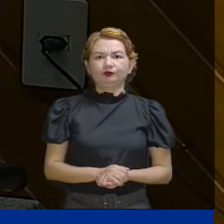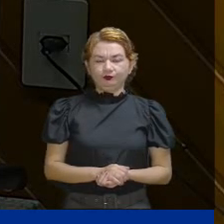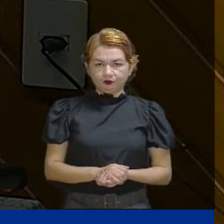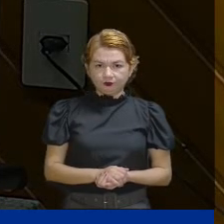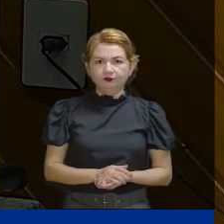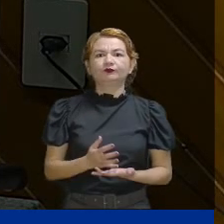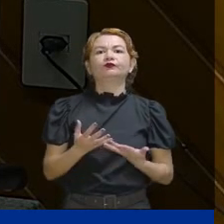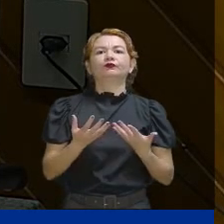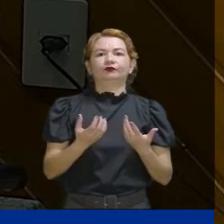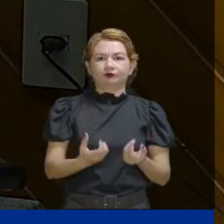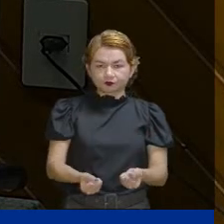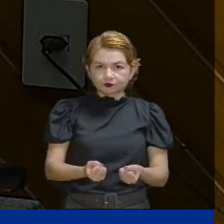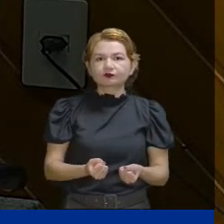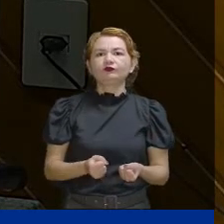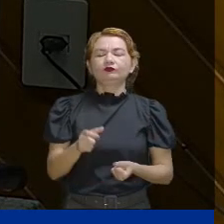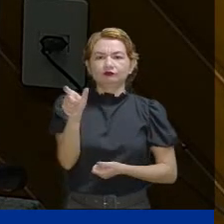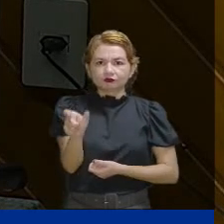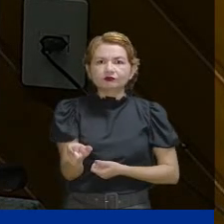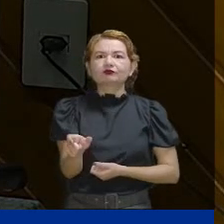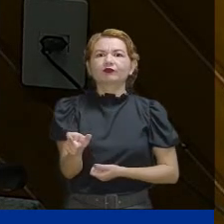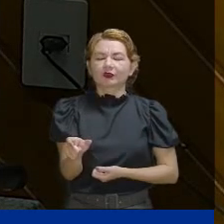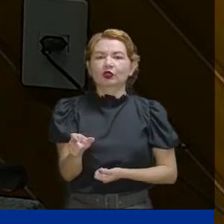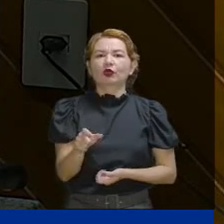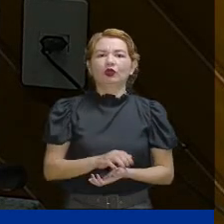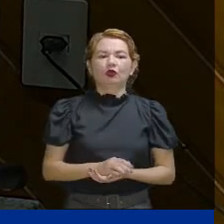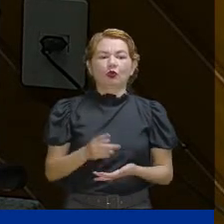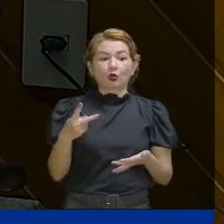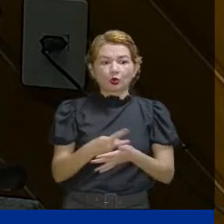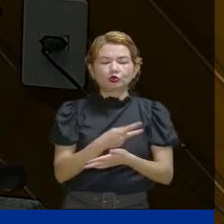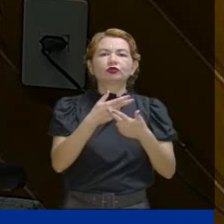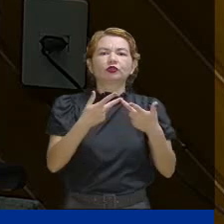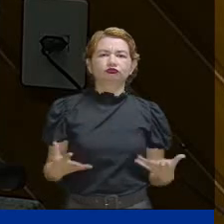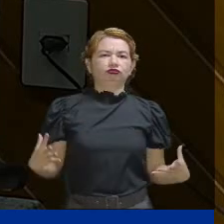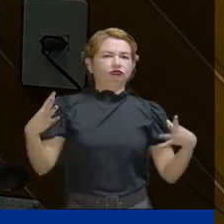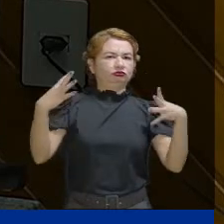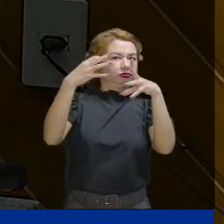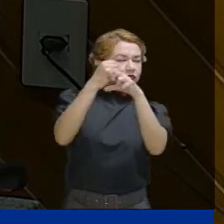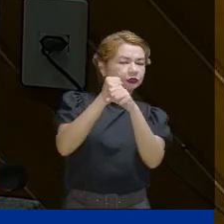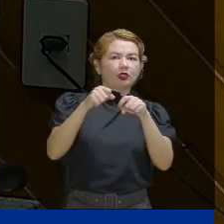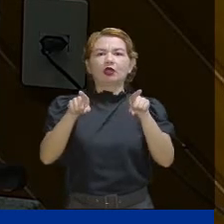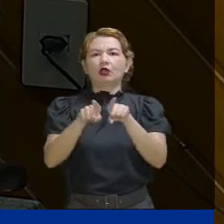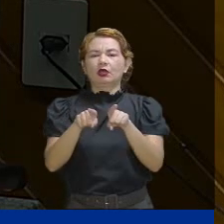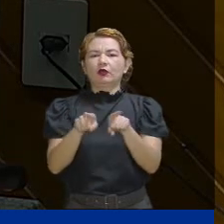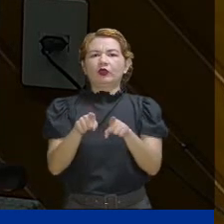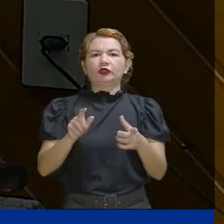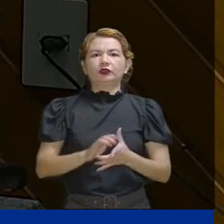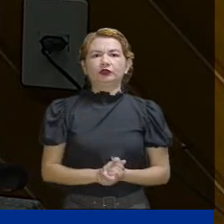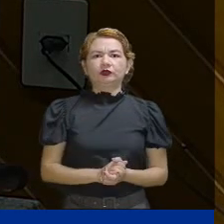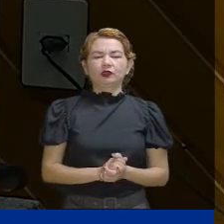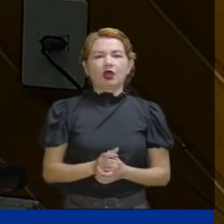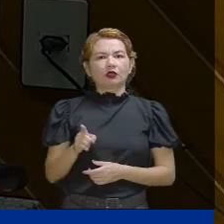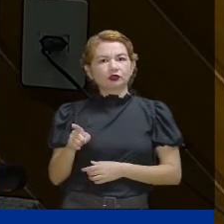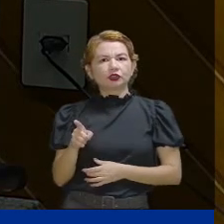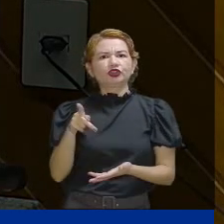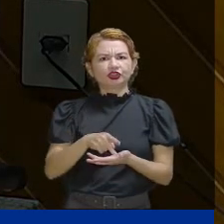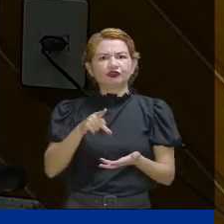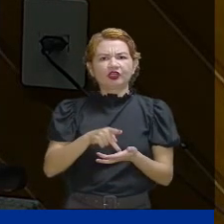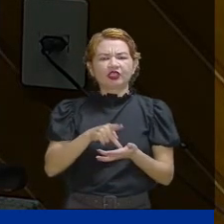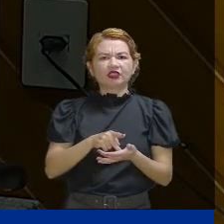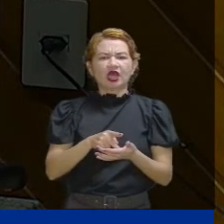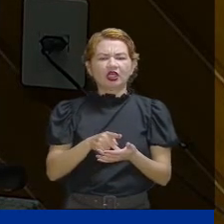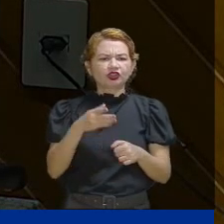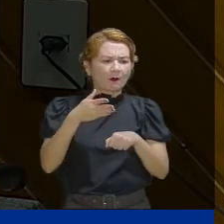anuência do embargante com os fatos ilícitos, havendo obscuridade quanto ao seu efetivo envolvimento na